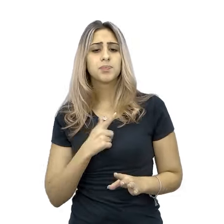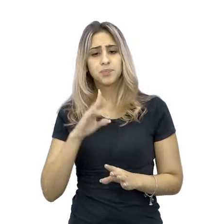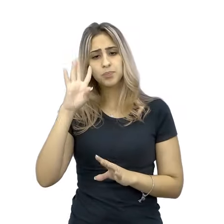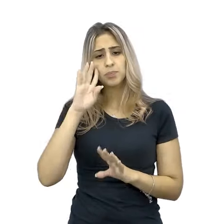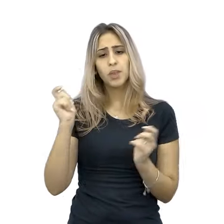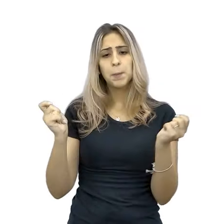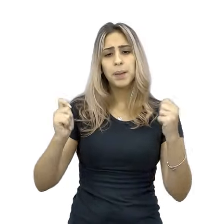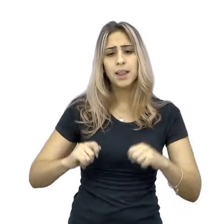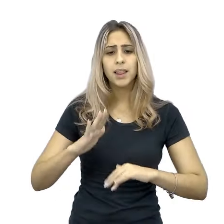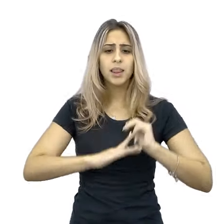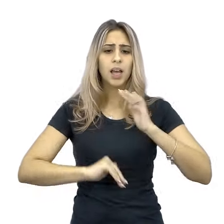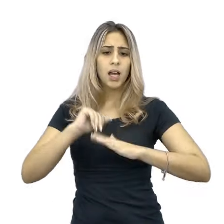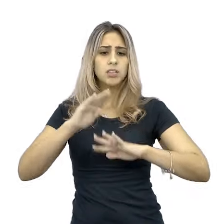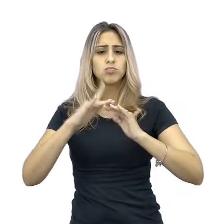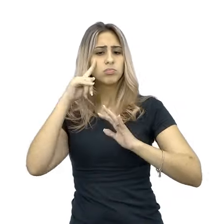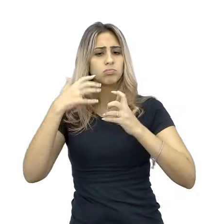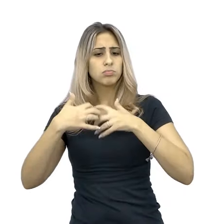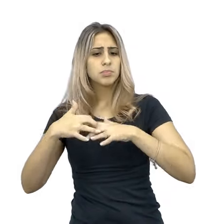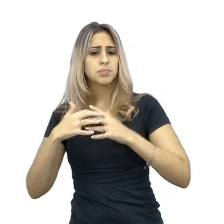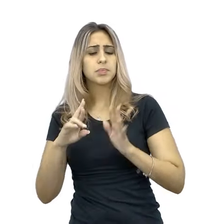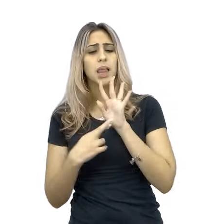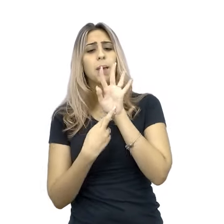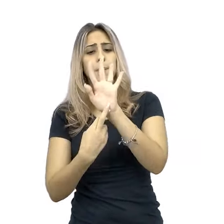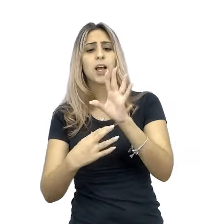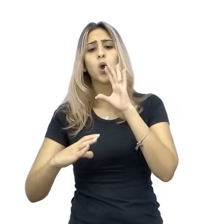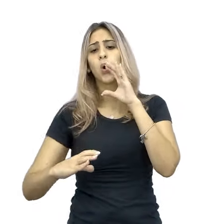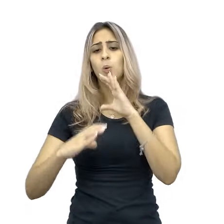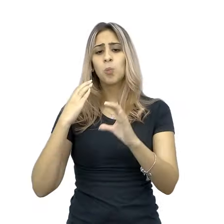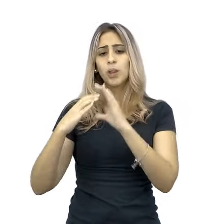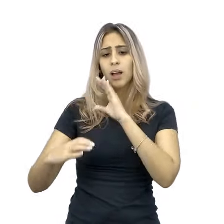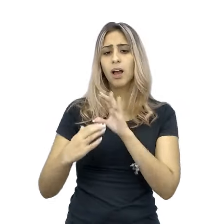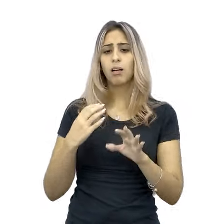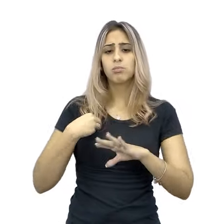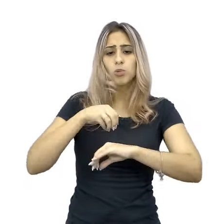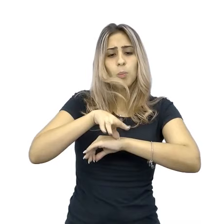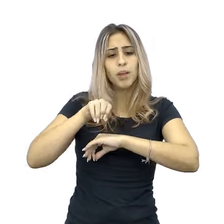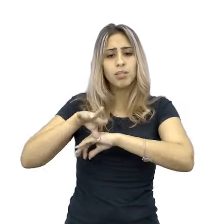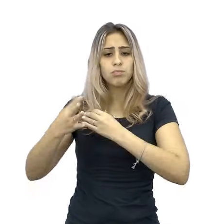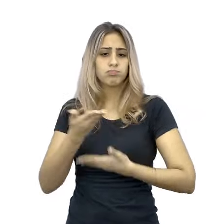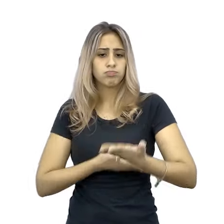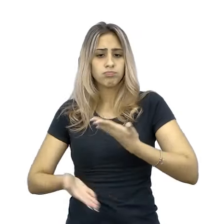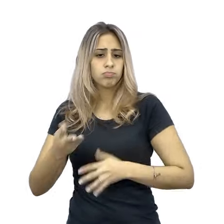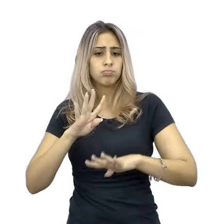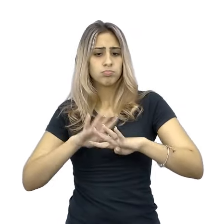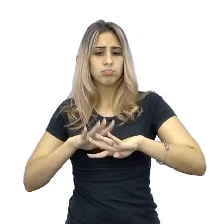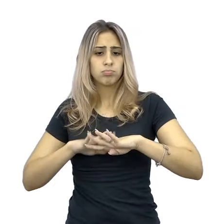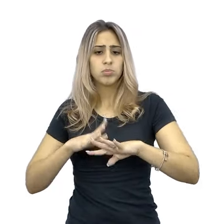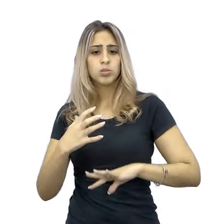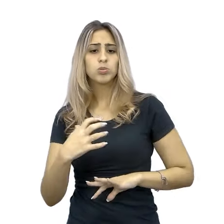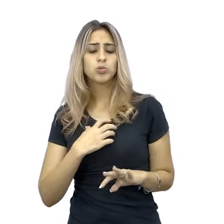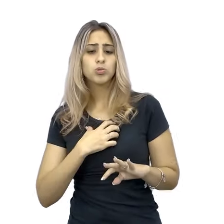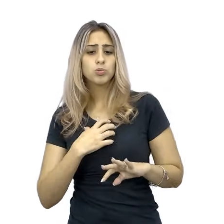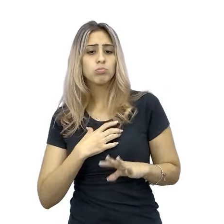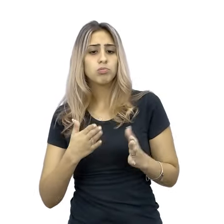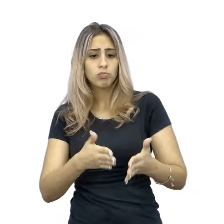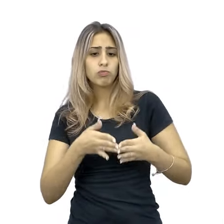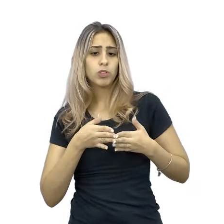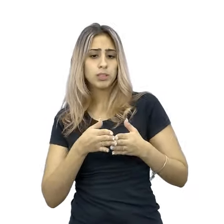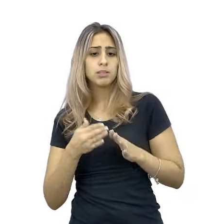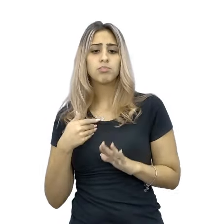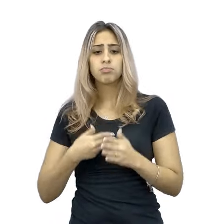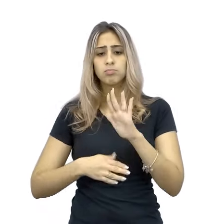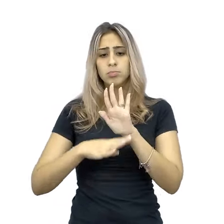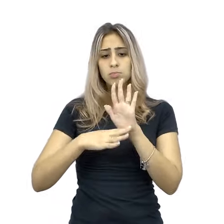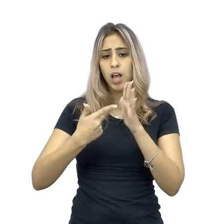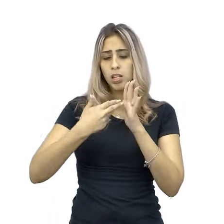competências, habilidades de raciocinar, representar, comunicar, argumentar matematicamente, de modo a